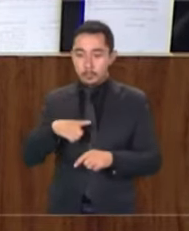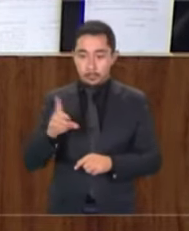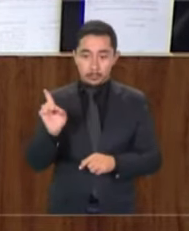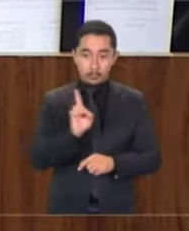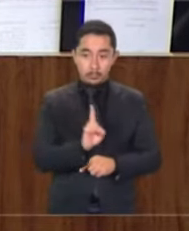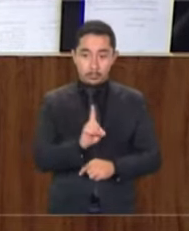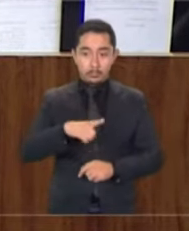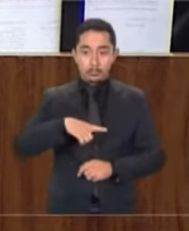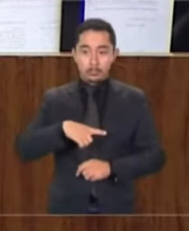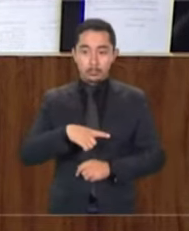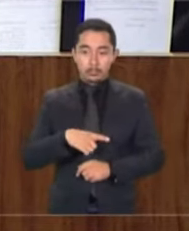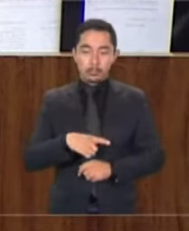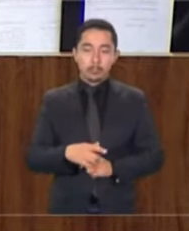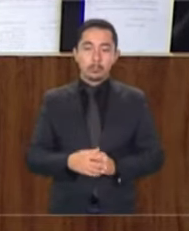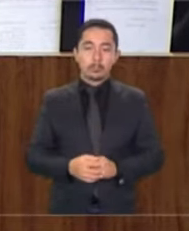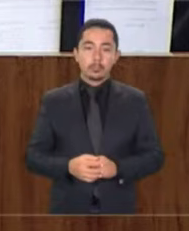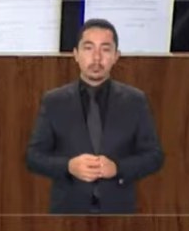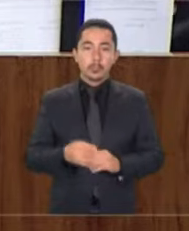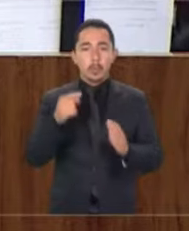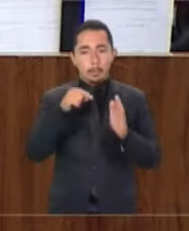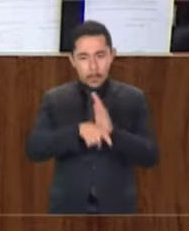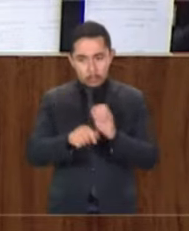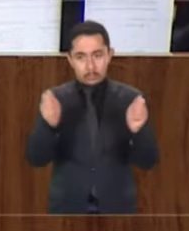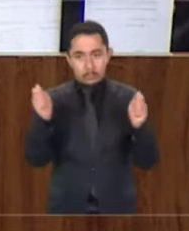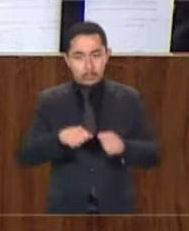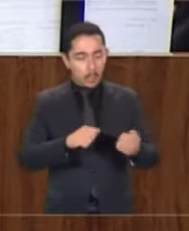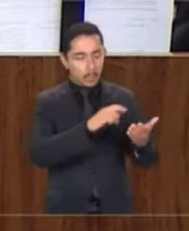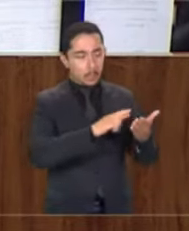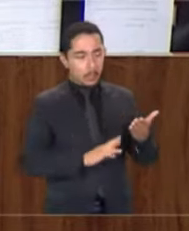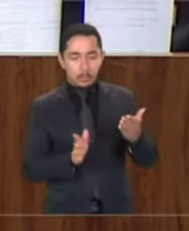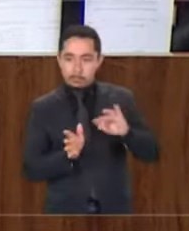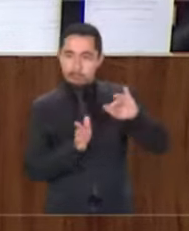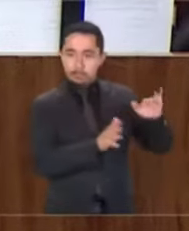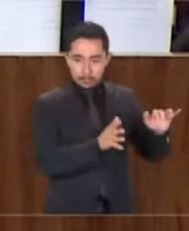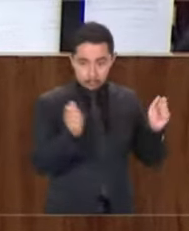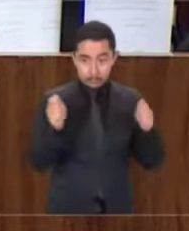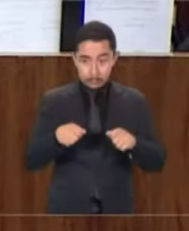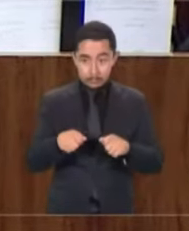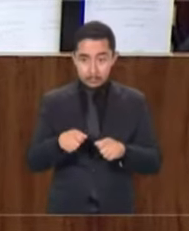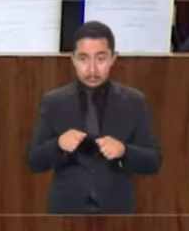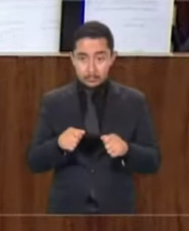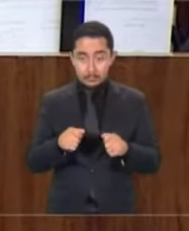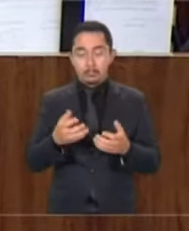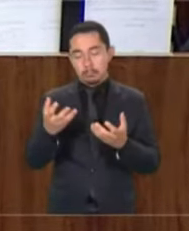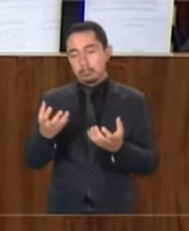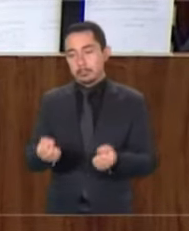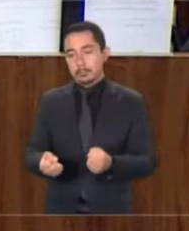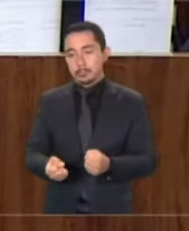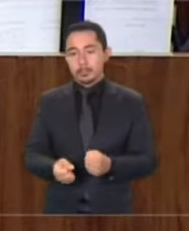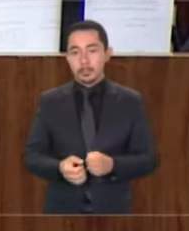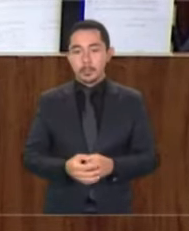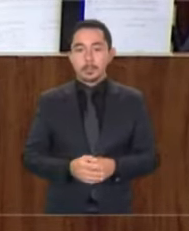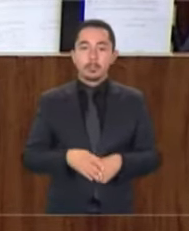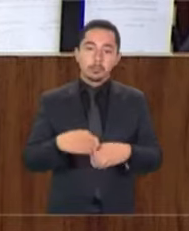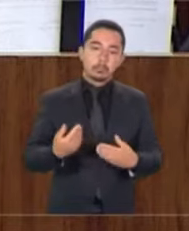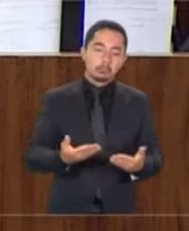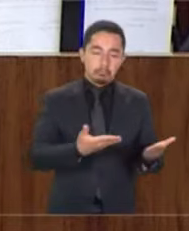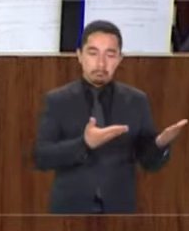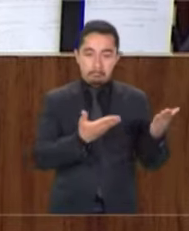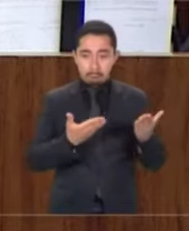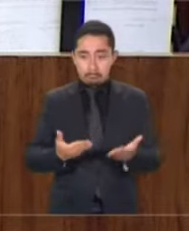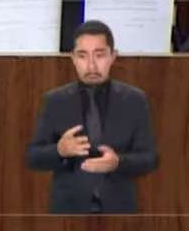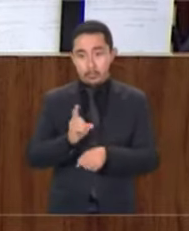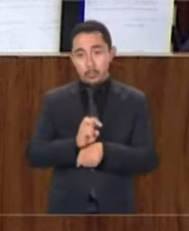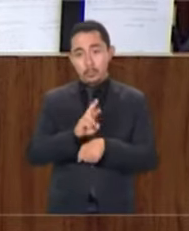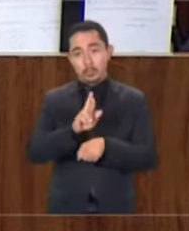indago a sua senhoria se dispensa a leitura do relatório. Sim, excelência. Então, a palavra com o